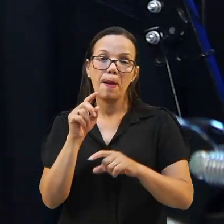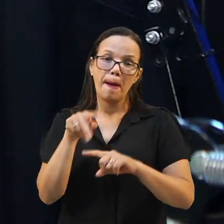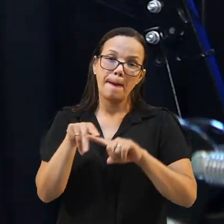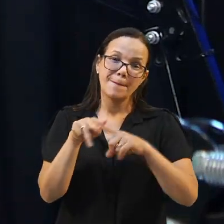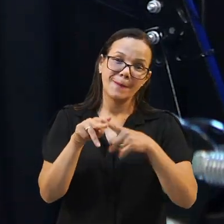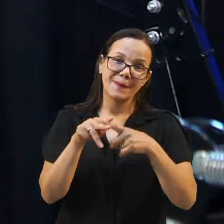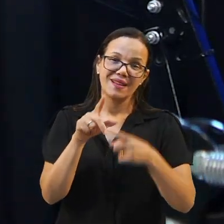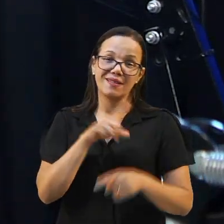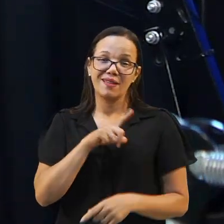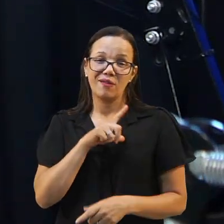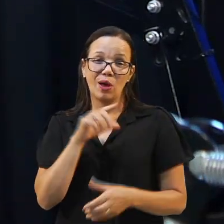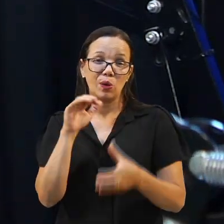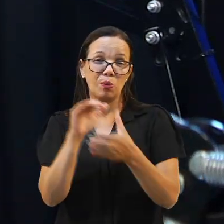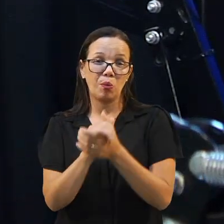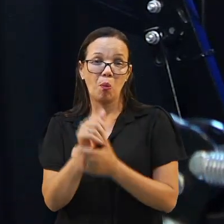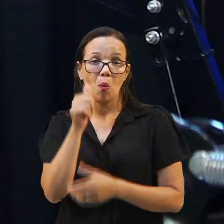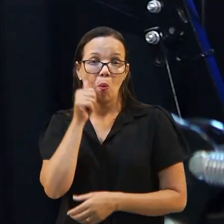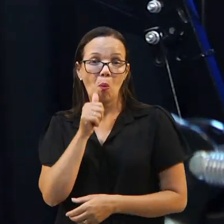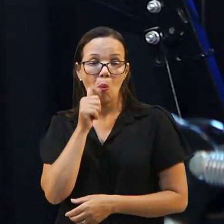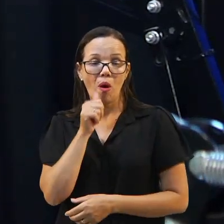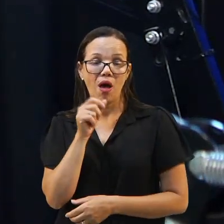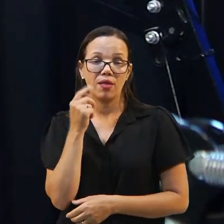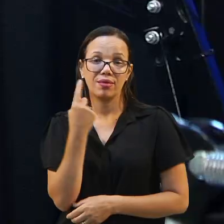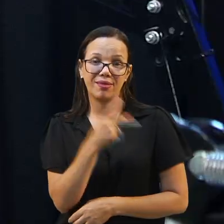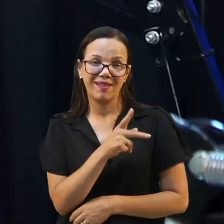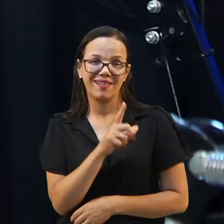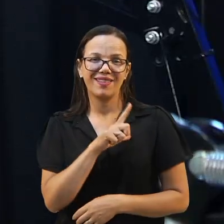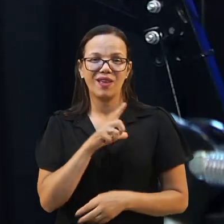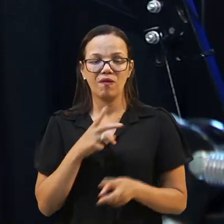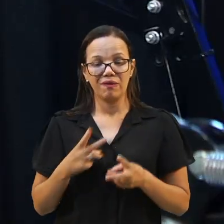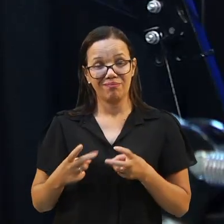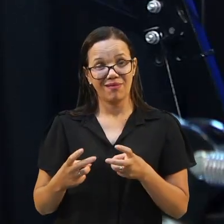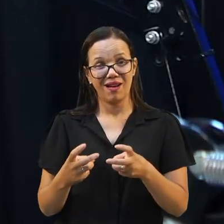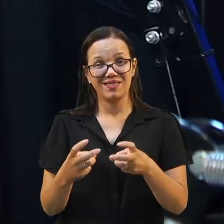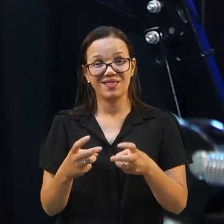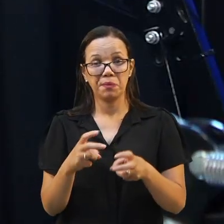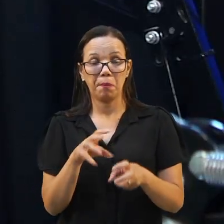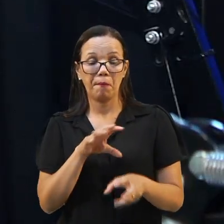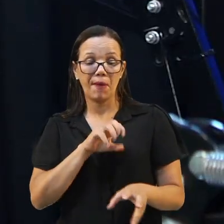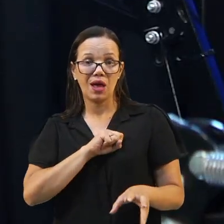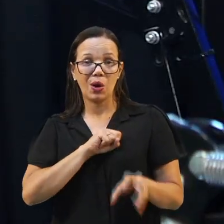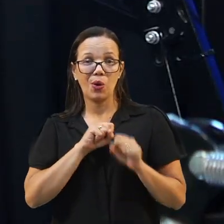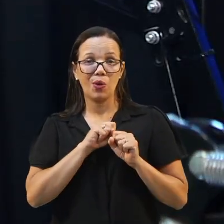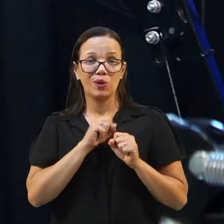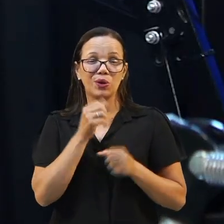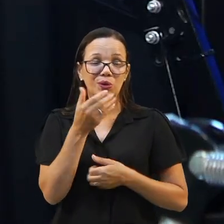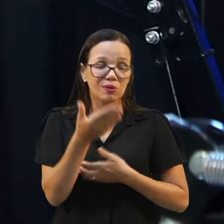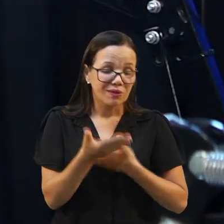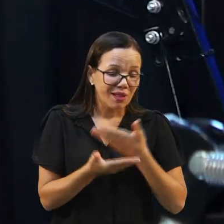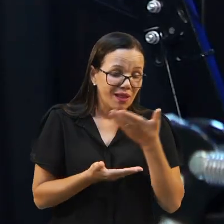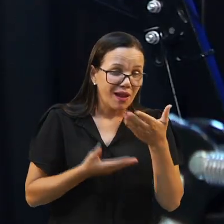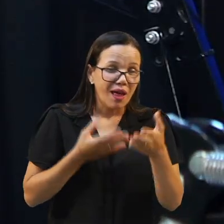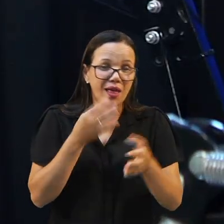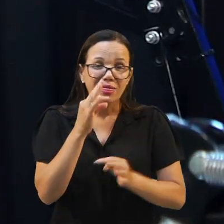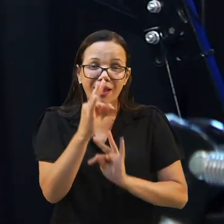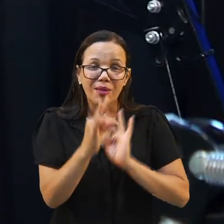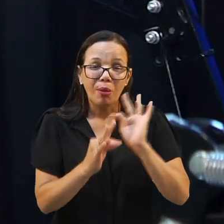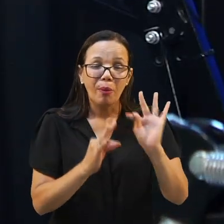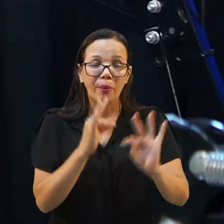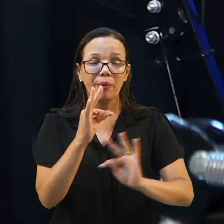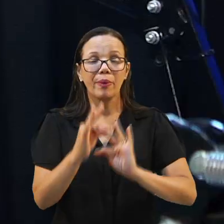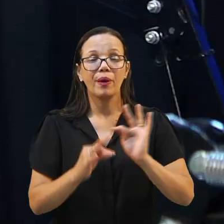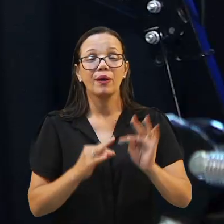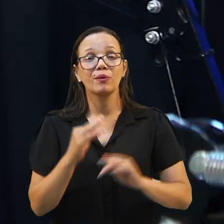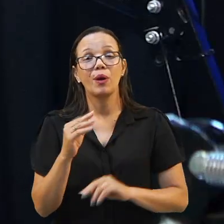de câncer. E naquela época, o tratamento de câncer era muito mais precário do que